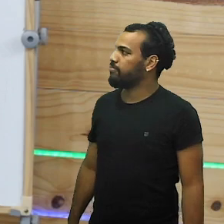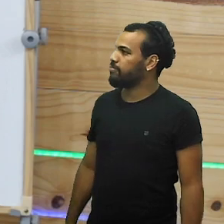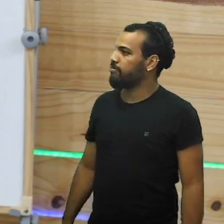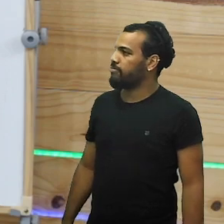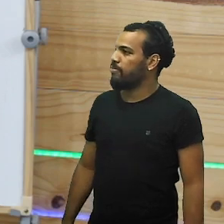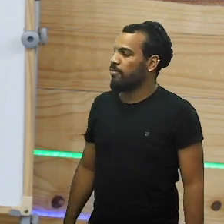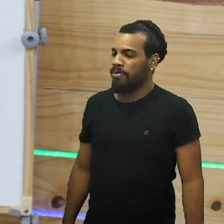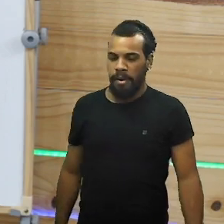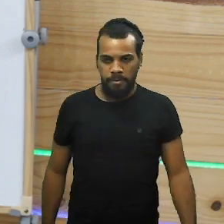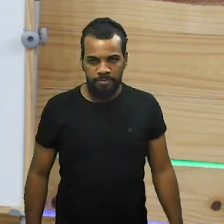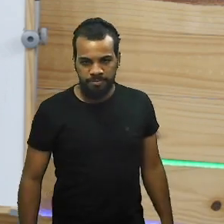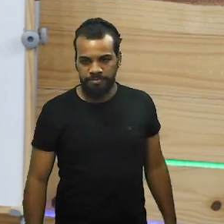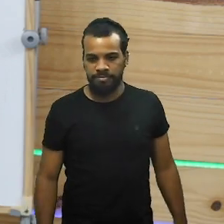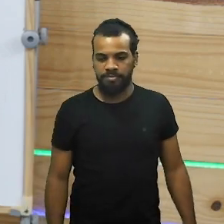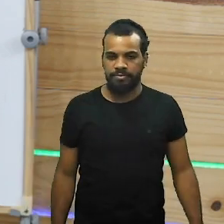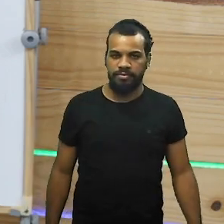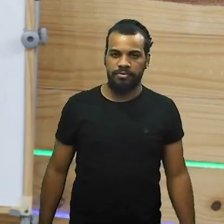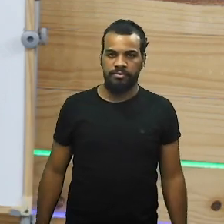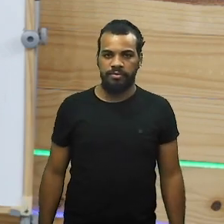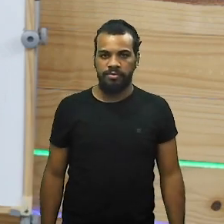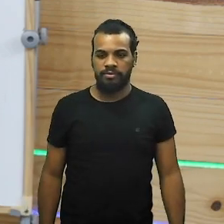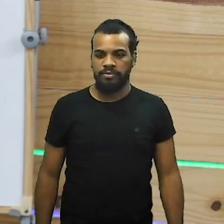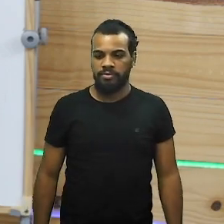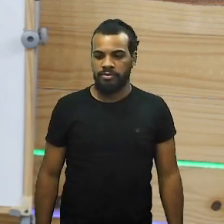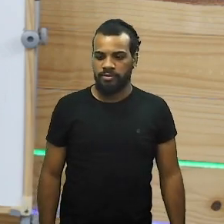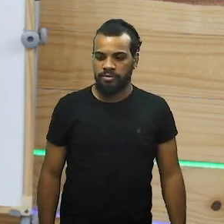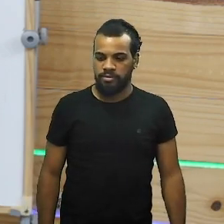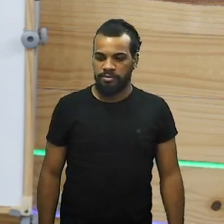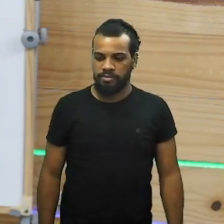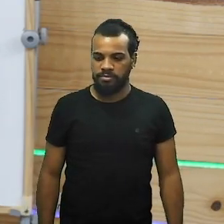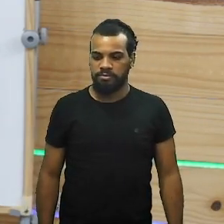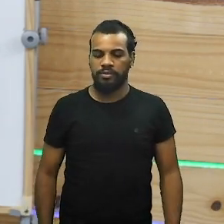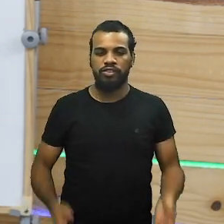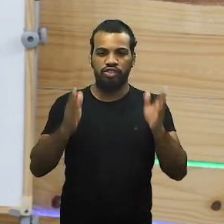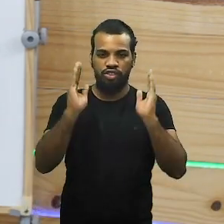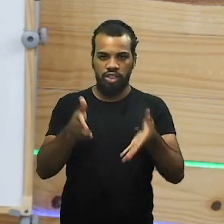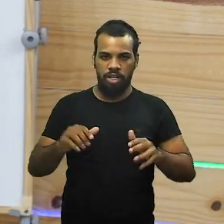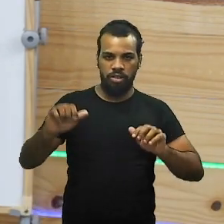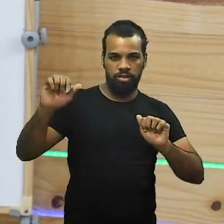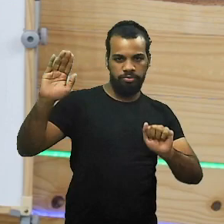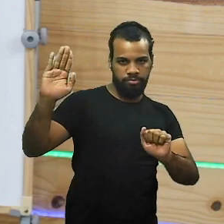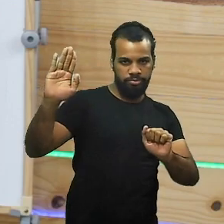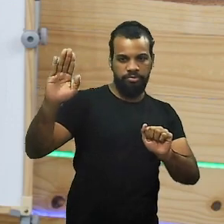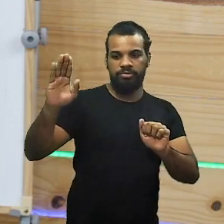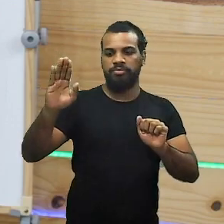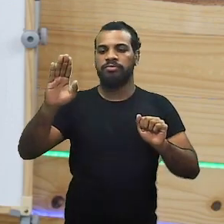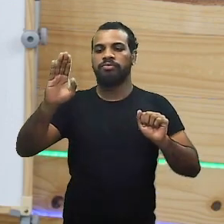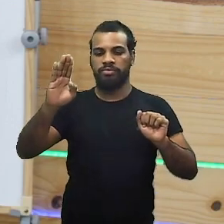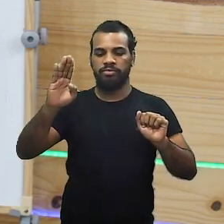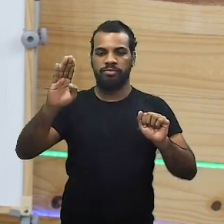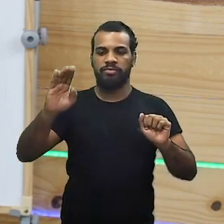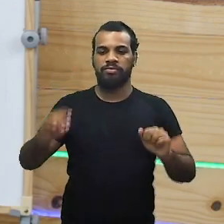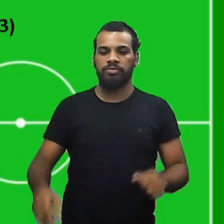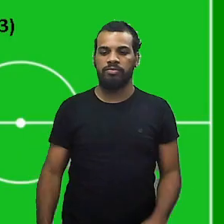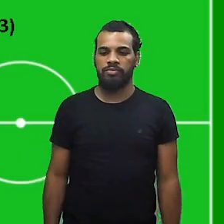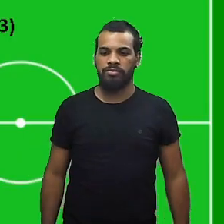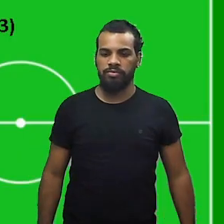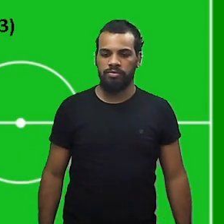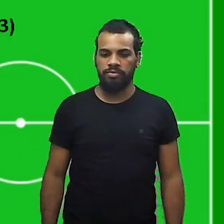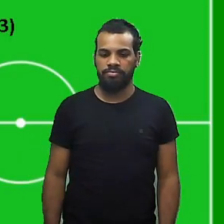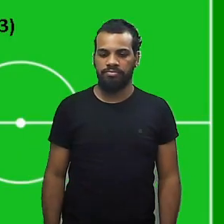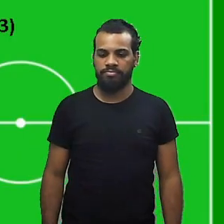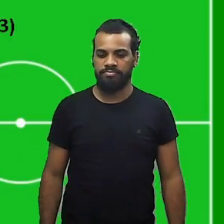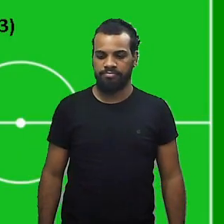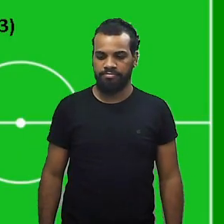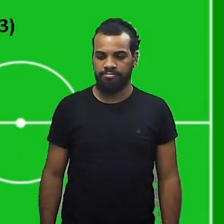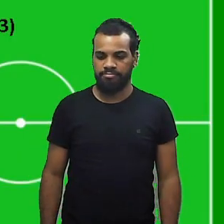Corta para mim, por gentileza. Aqui eu já coloquei os dois pares ordenados. Na tela geral, vai lá, Robertão. Eu